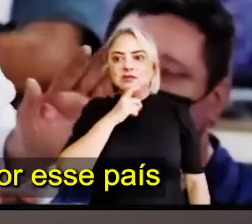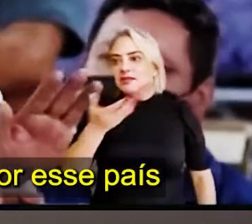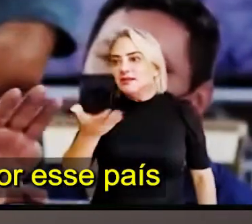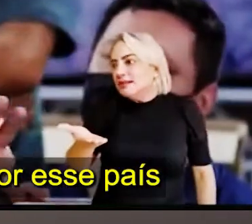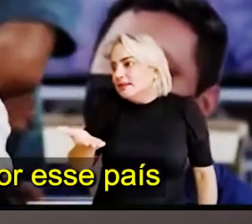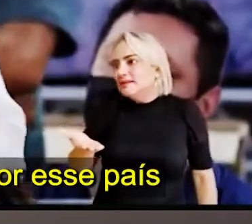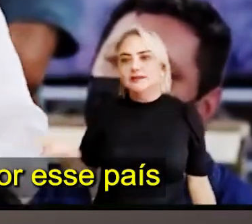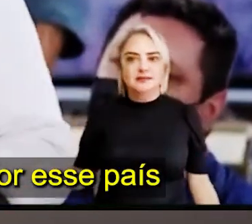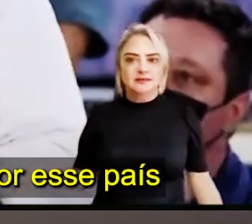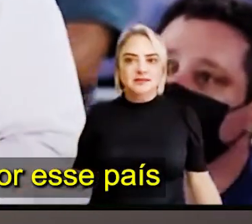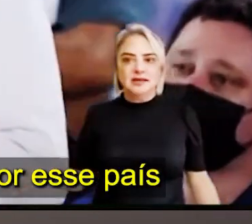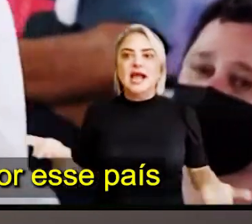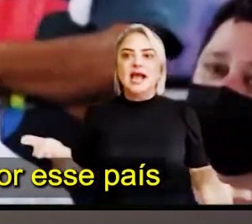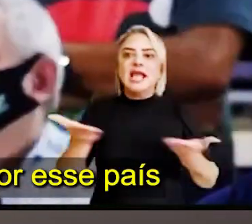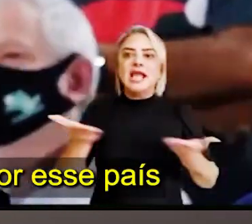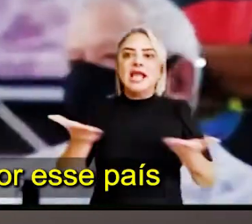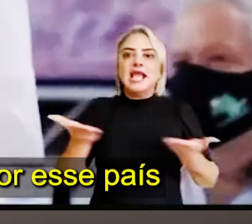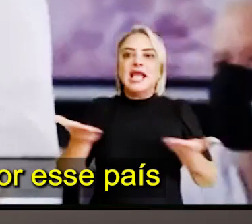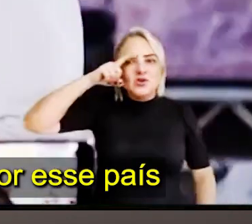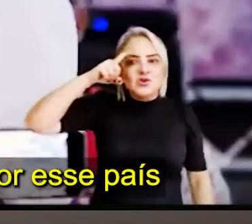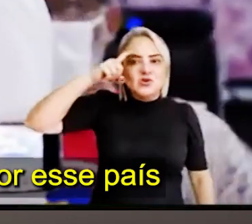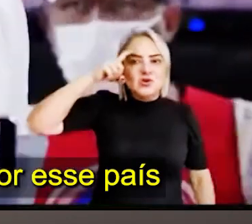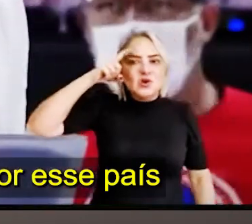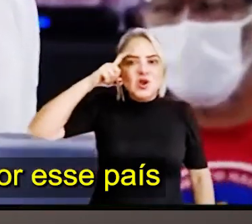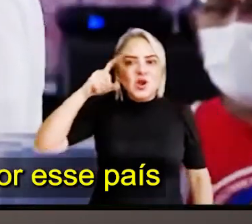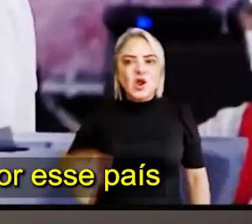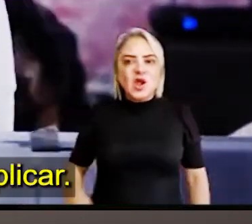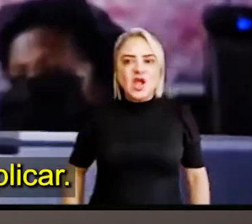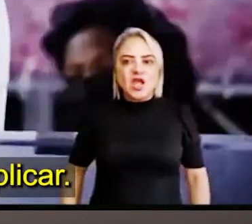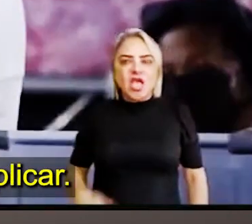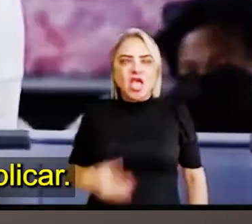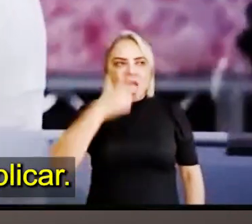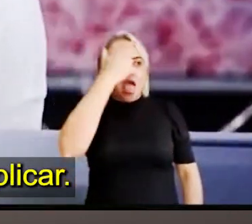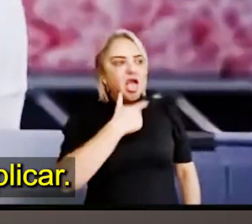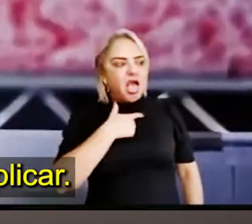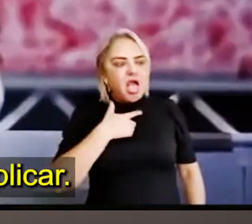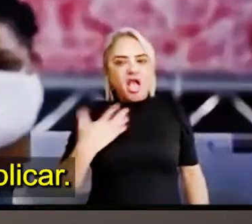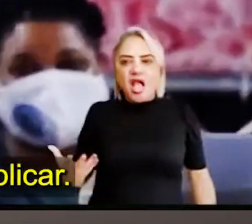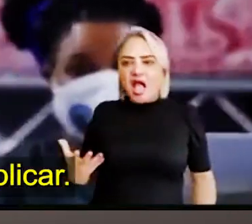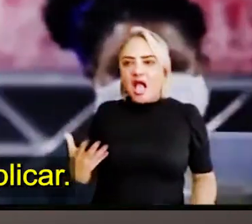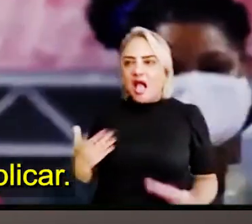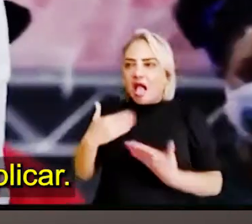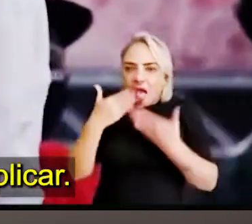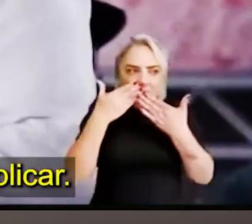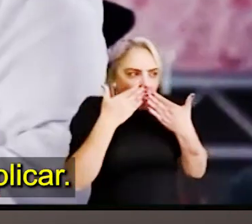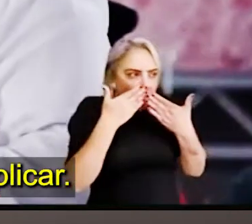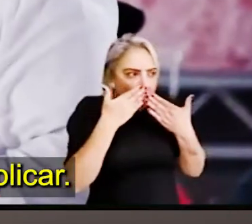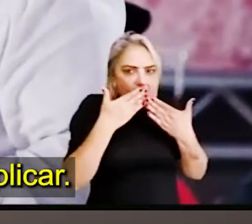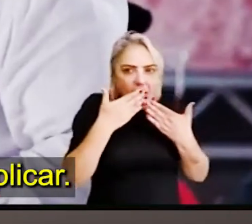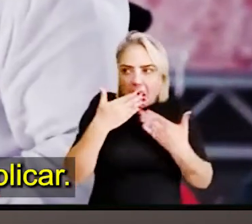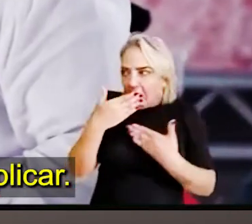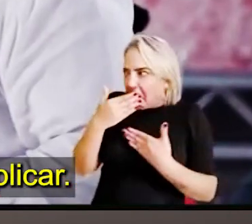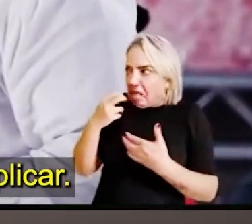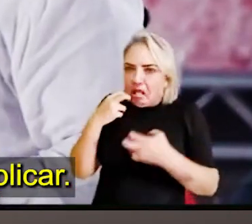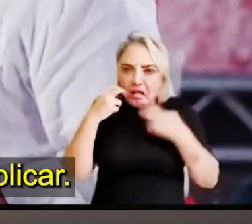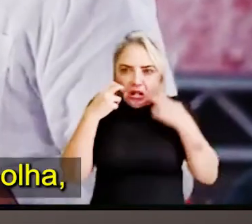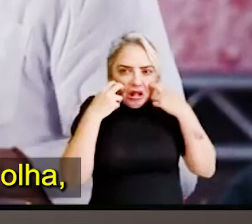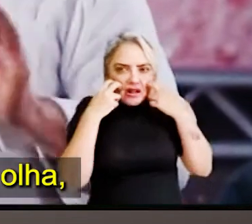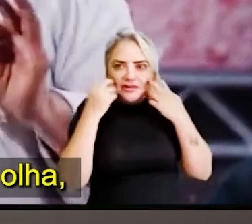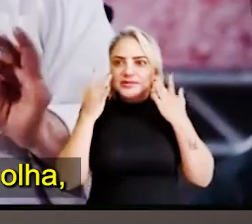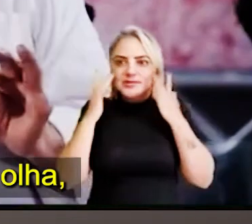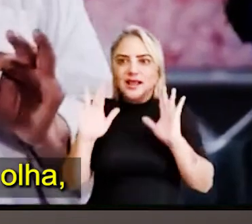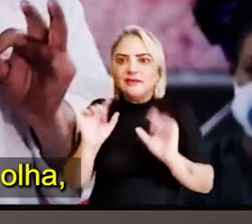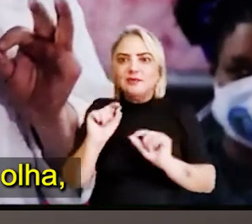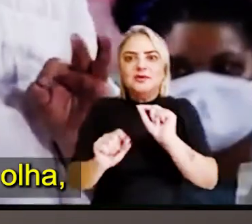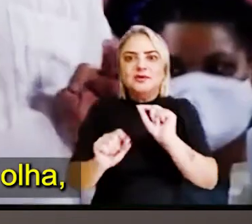E ela agora anda com a cara de bunda por esse país, sem saber como falar o que se explicar.